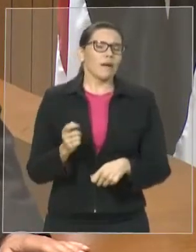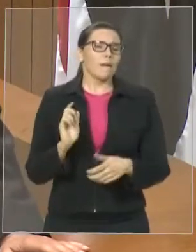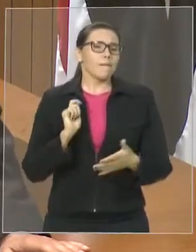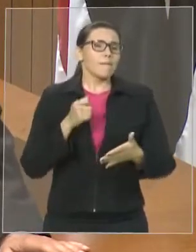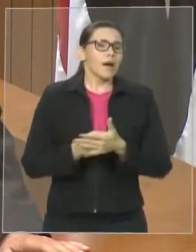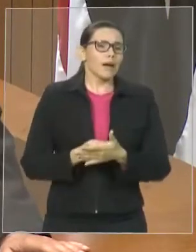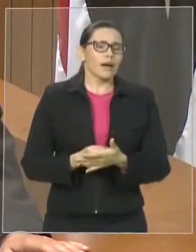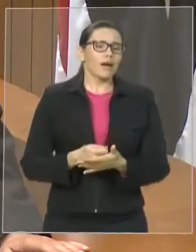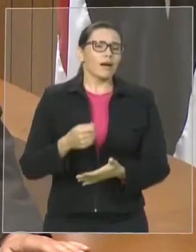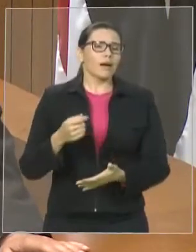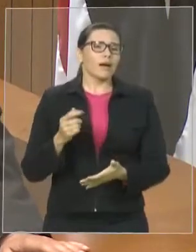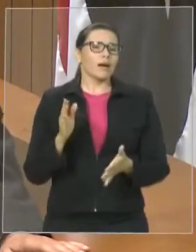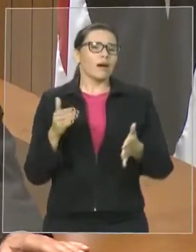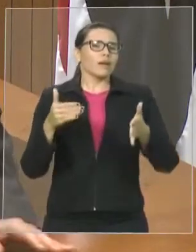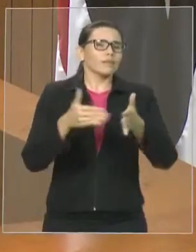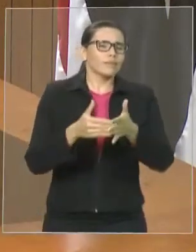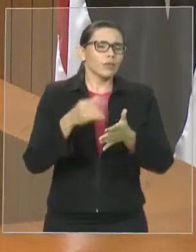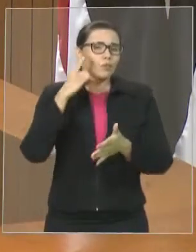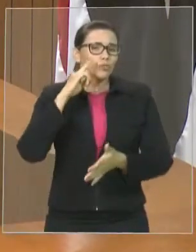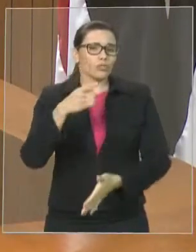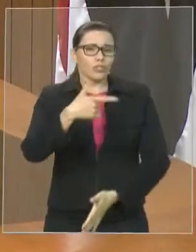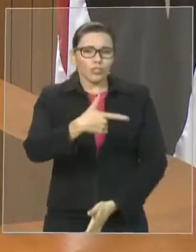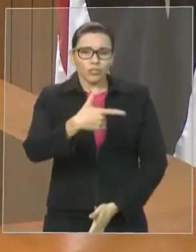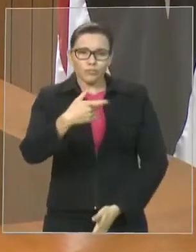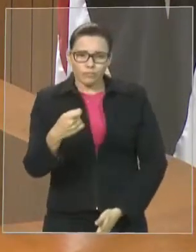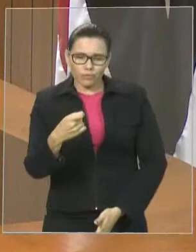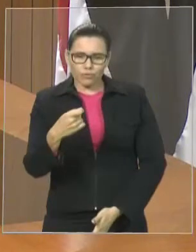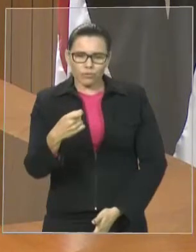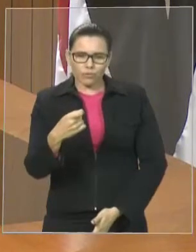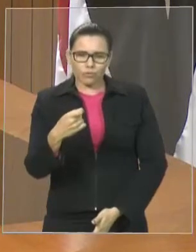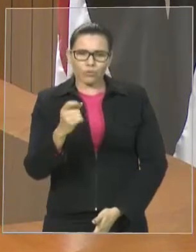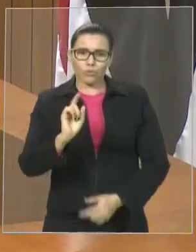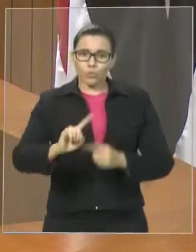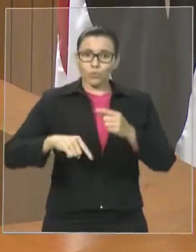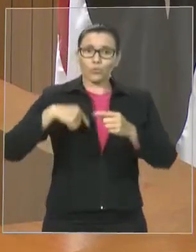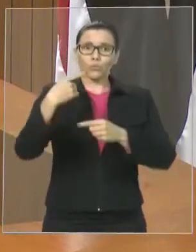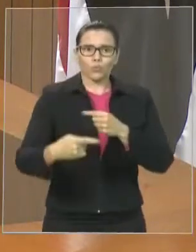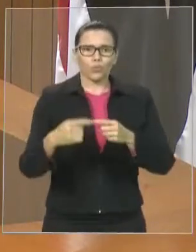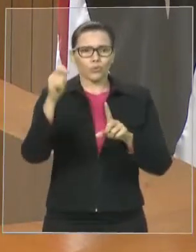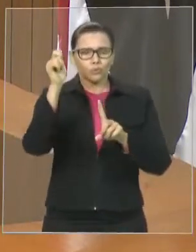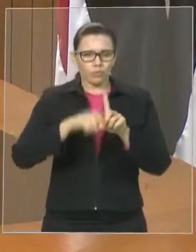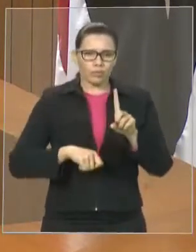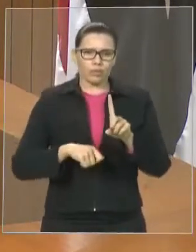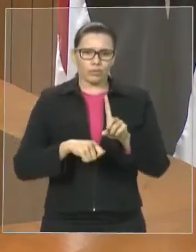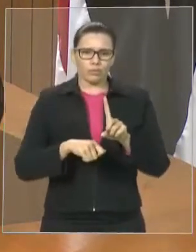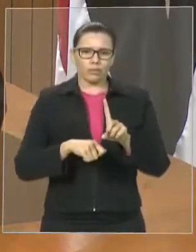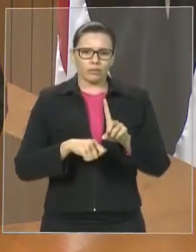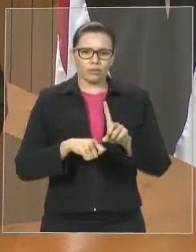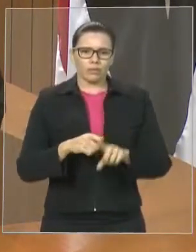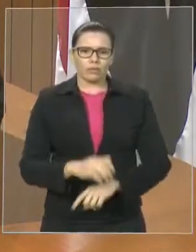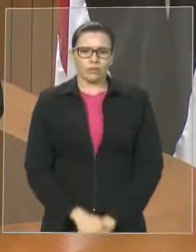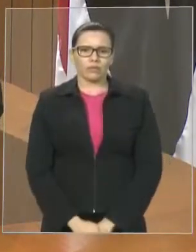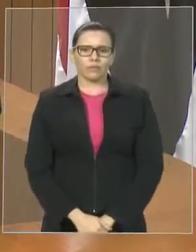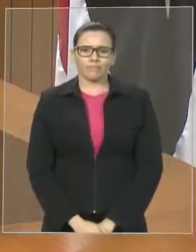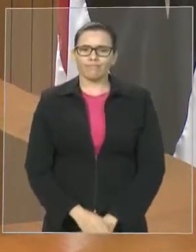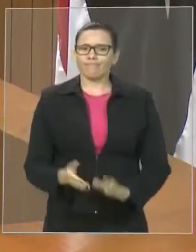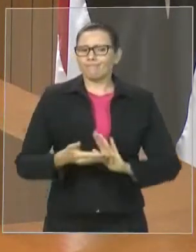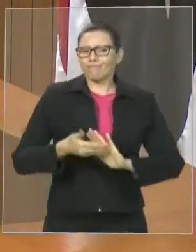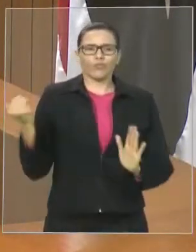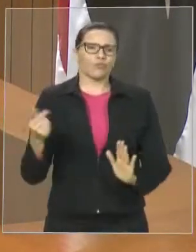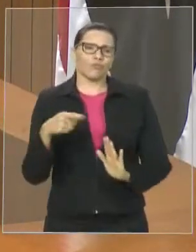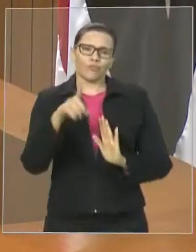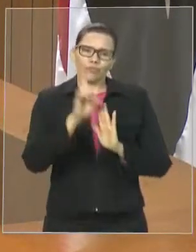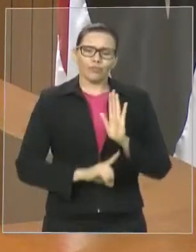e passou a cobrar à vista, deputado Carlinhos Florencio. Eu estive nesta tribuna e está registrado nas